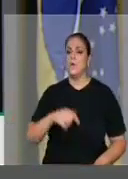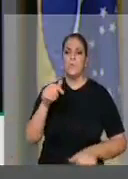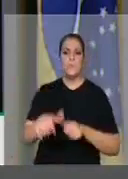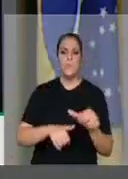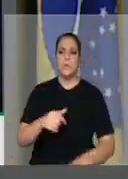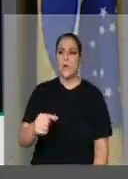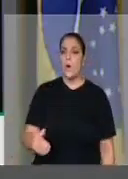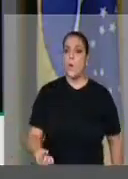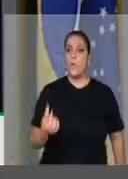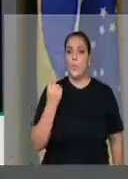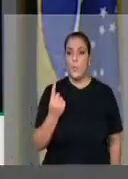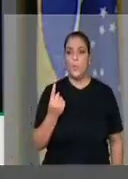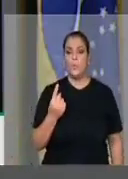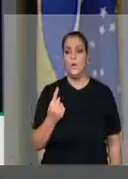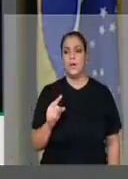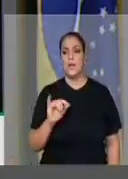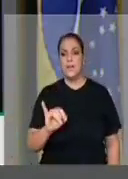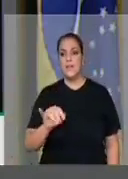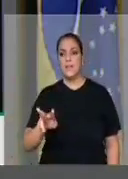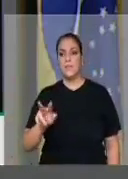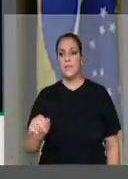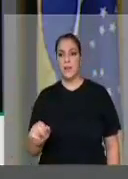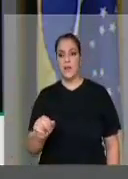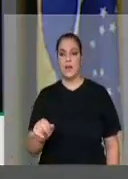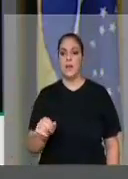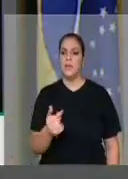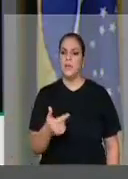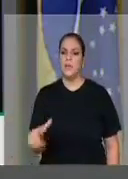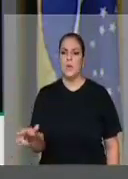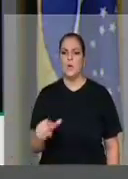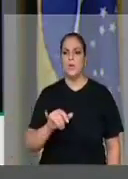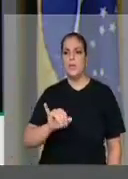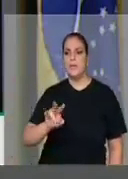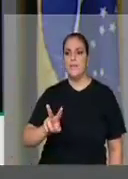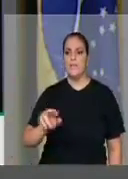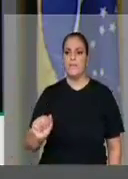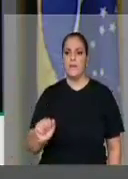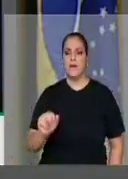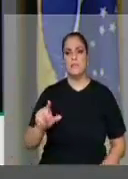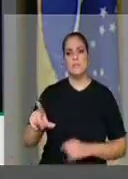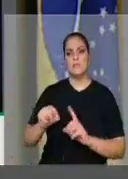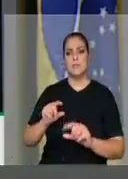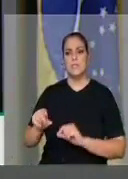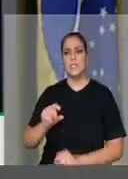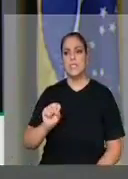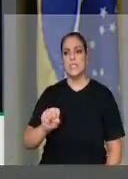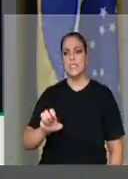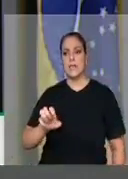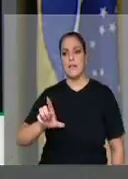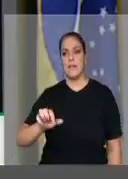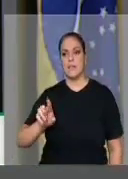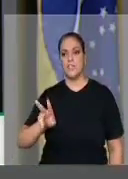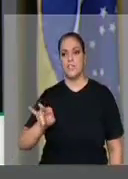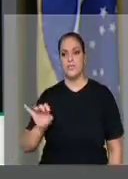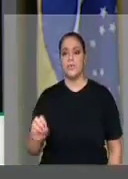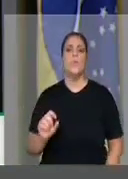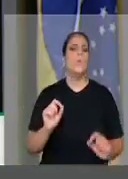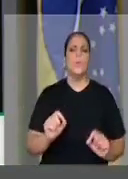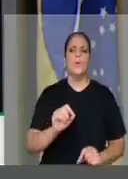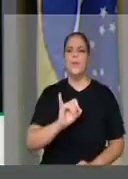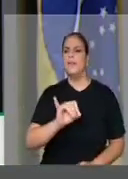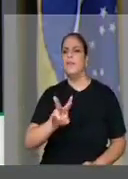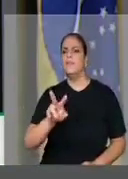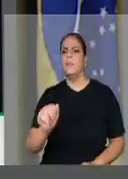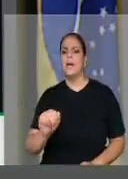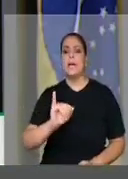único imposto IVA e um pedacinho do IVA chamado seletivo. O que é o IVA? O Imposto de